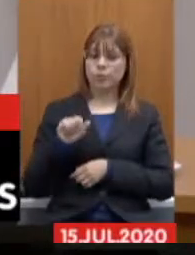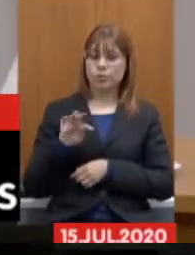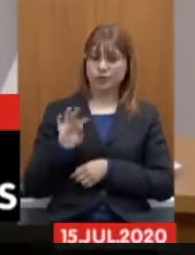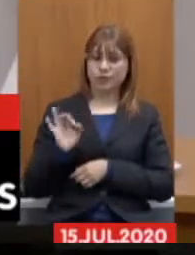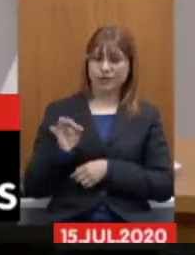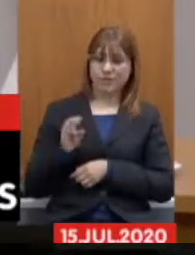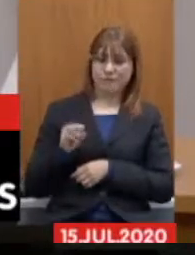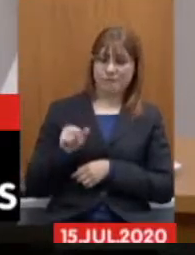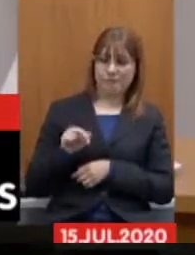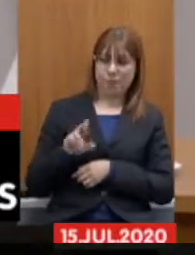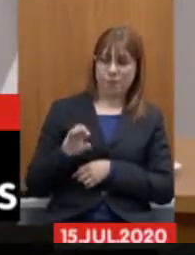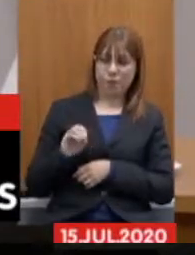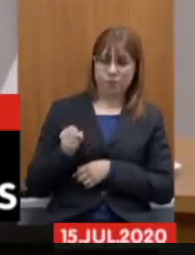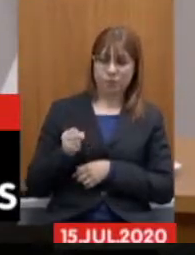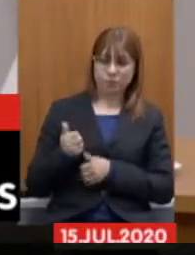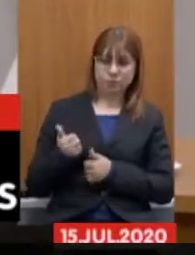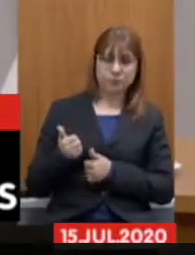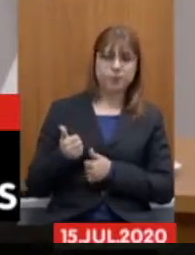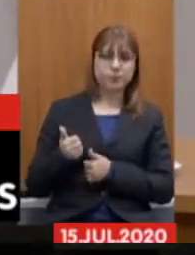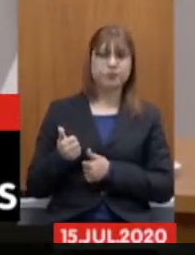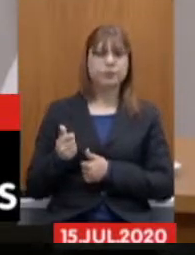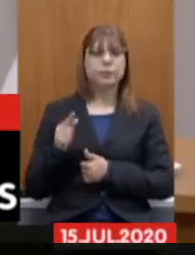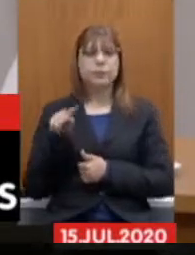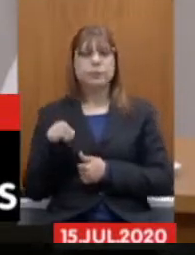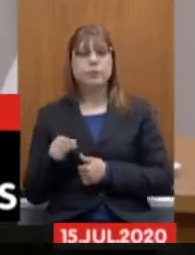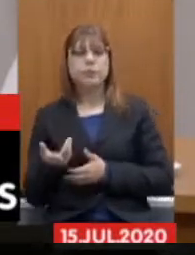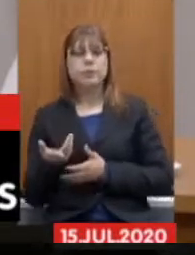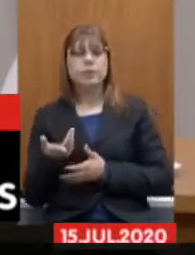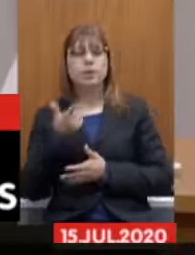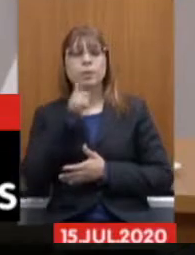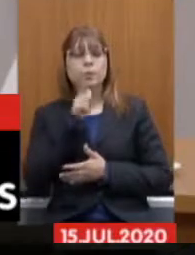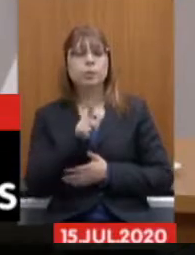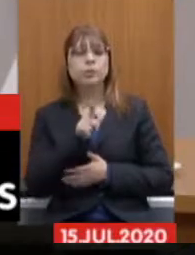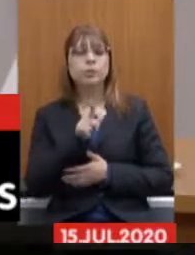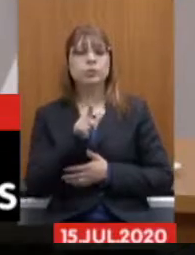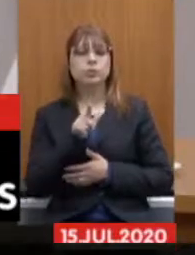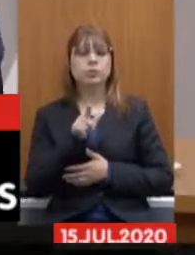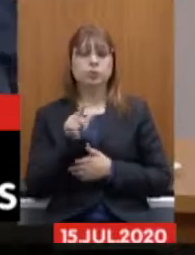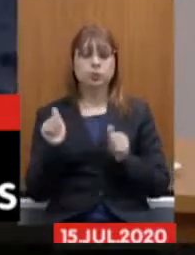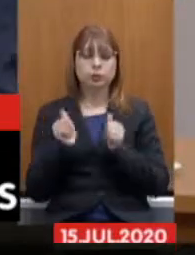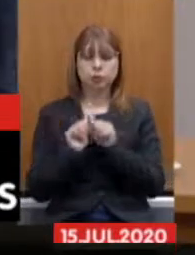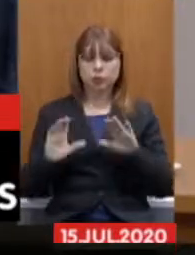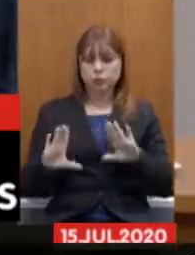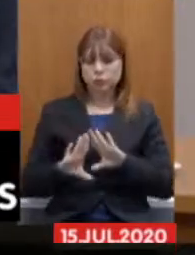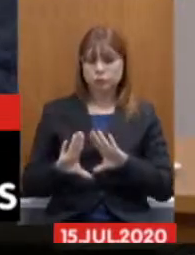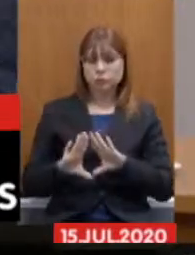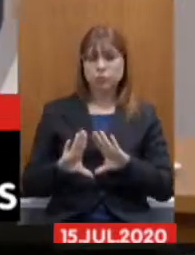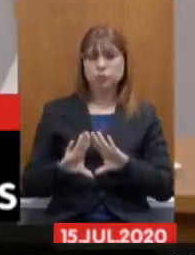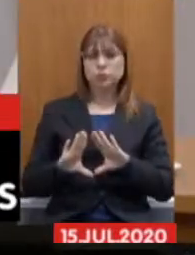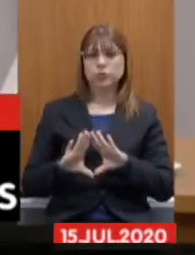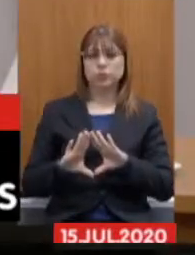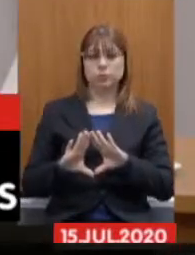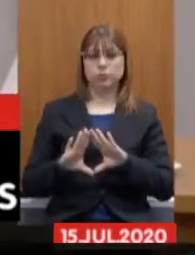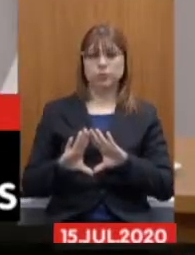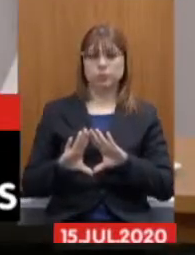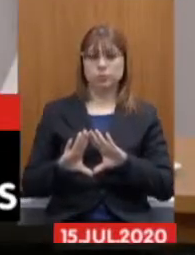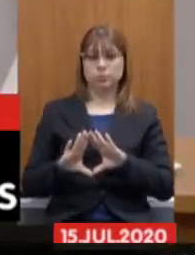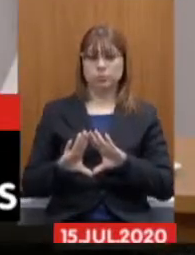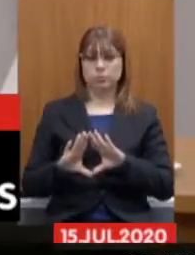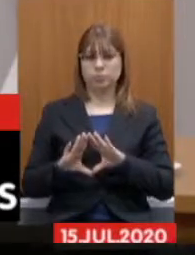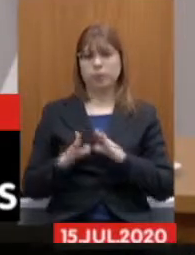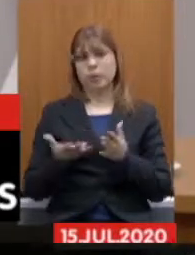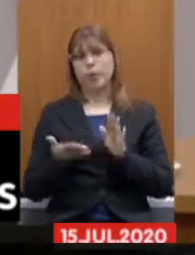seja apresentado à assembleia seja analisada pela assembleia com a supressão de contribuições extraordinária